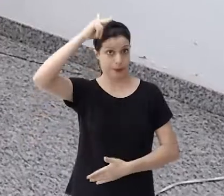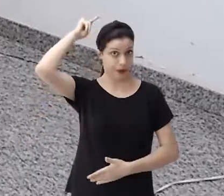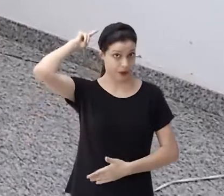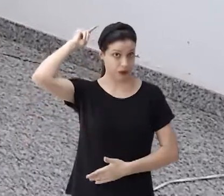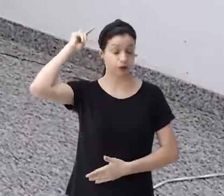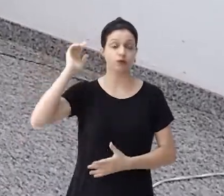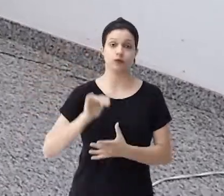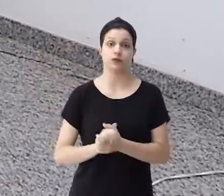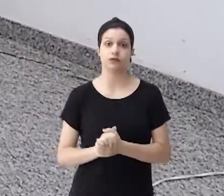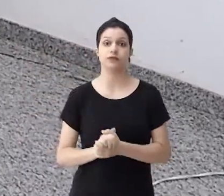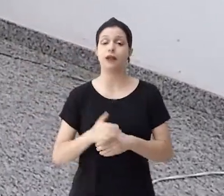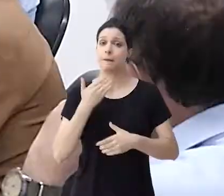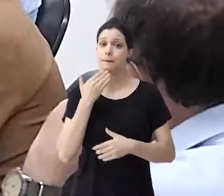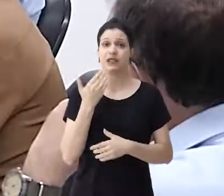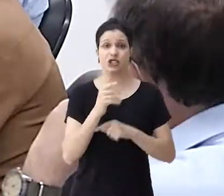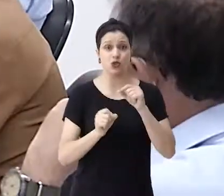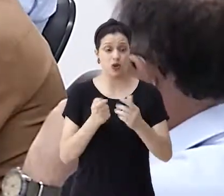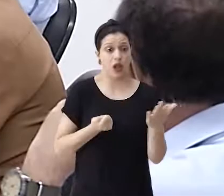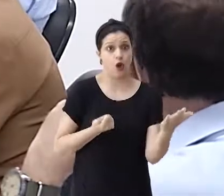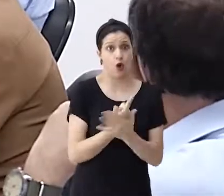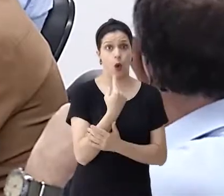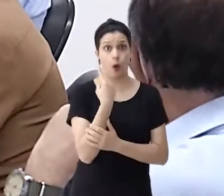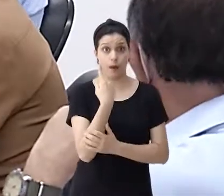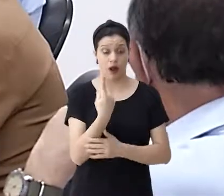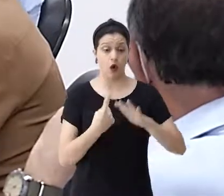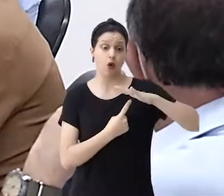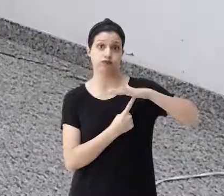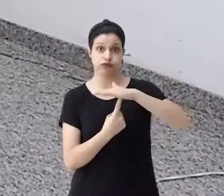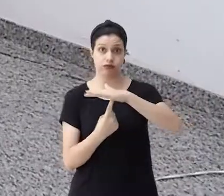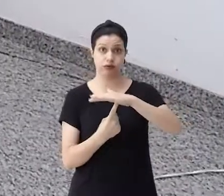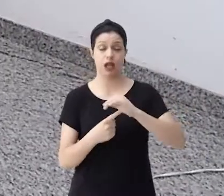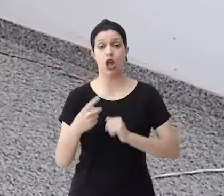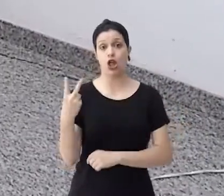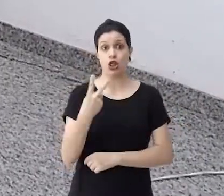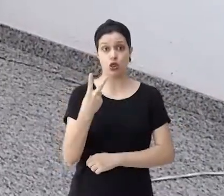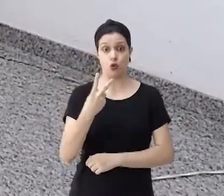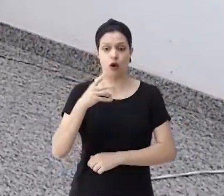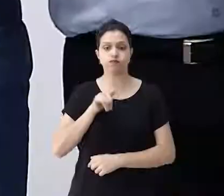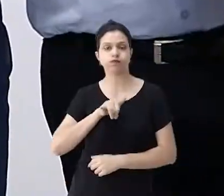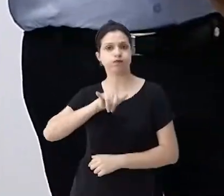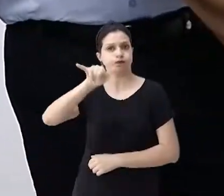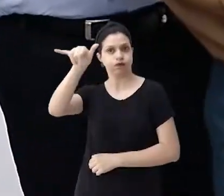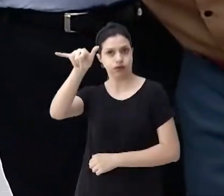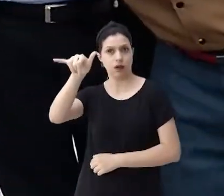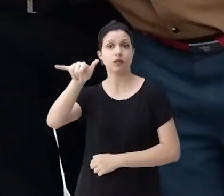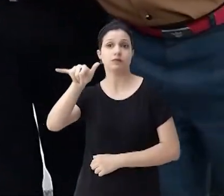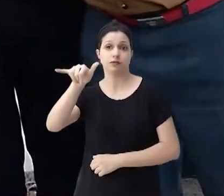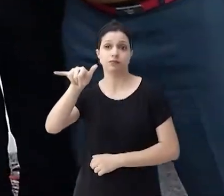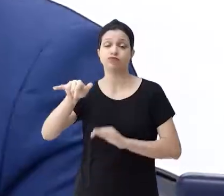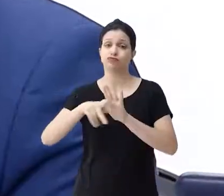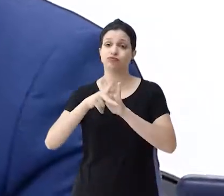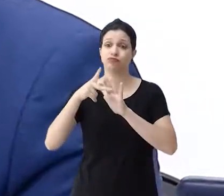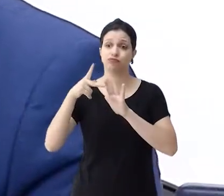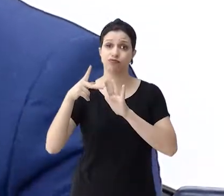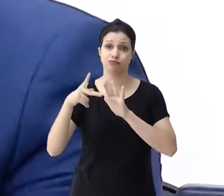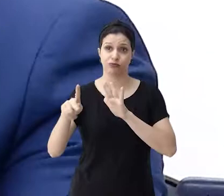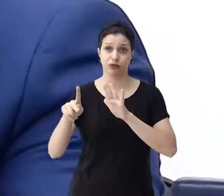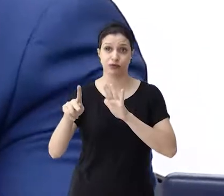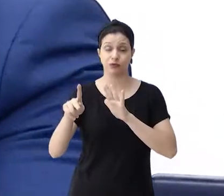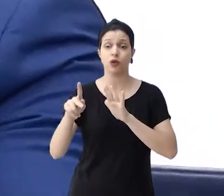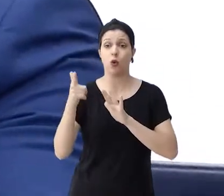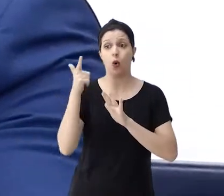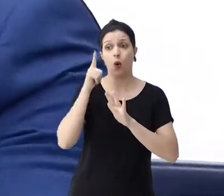do Legislativo, defendeu a compra de um helicóptero multimissão e 2 aeronaves Air Tractor. A